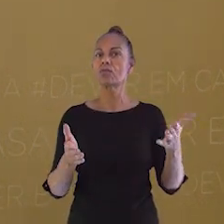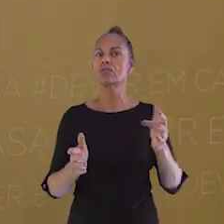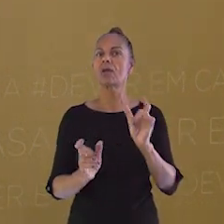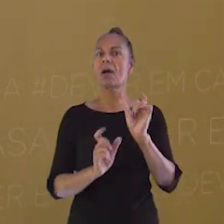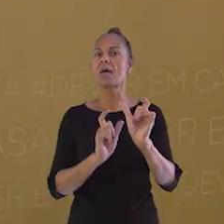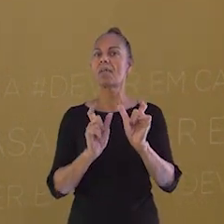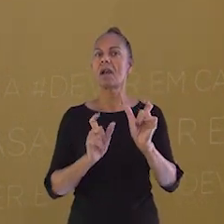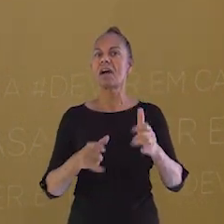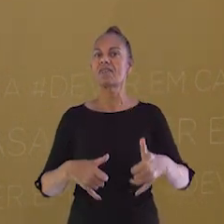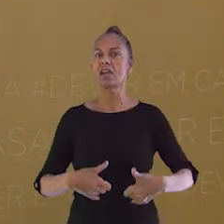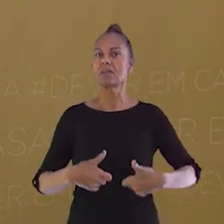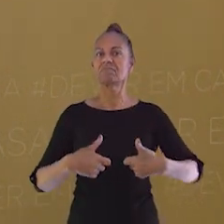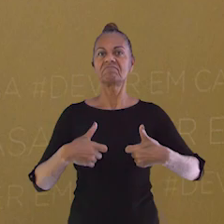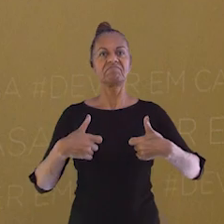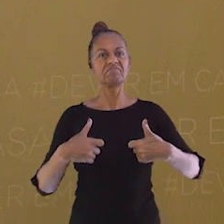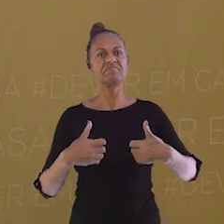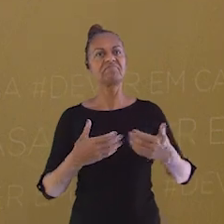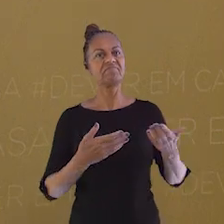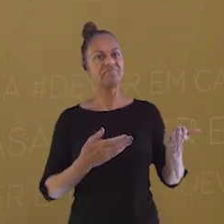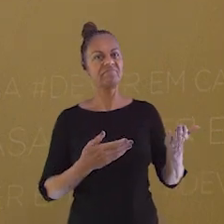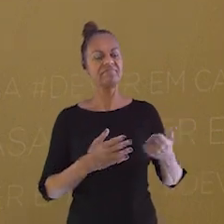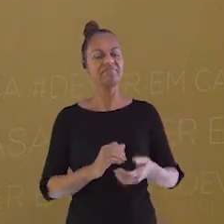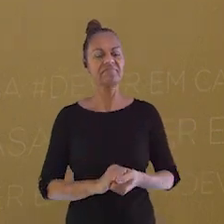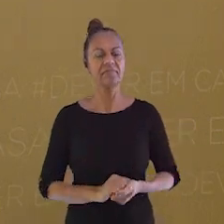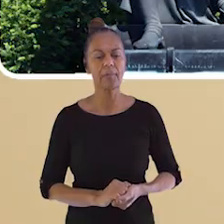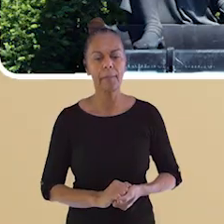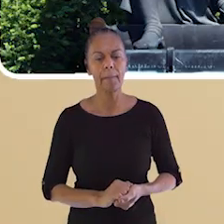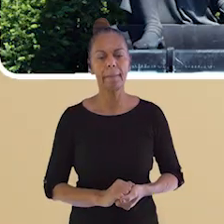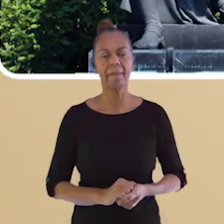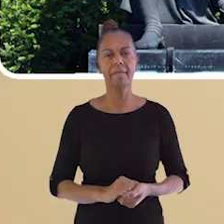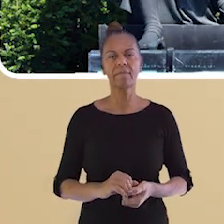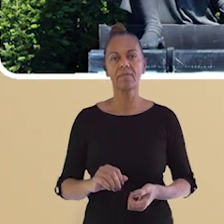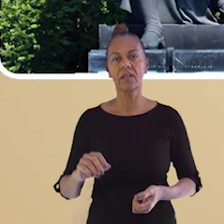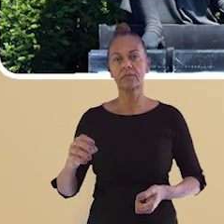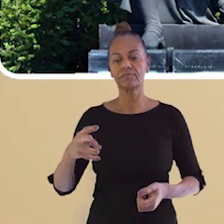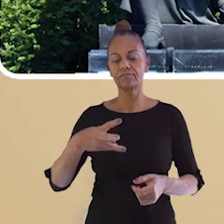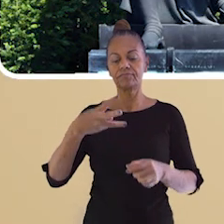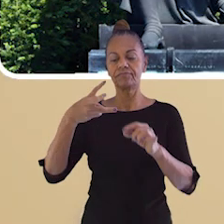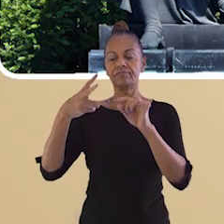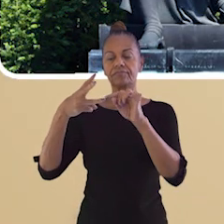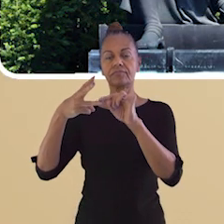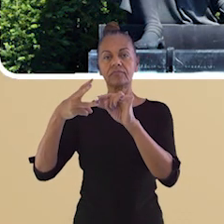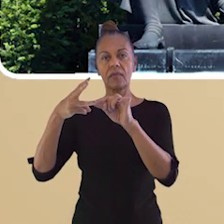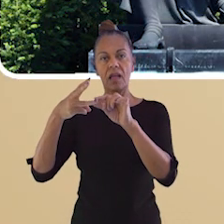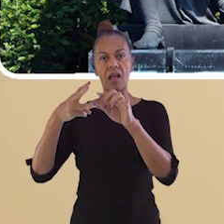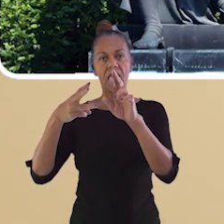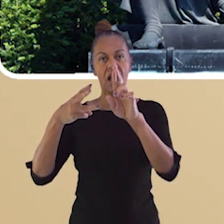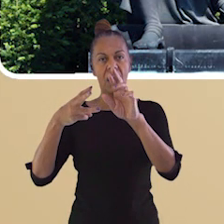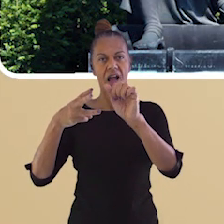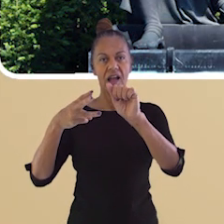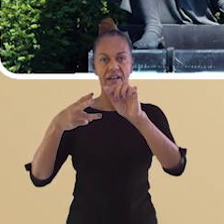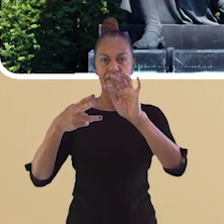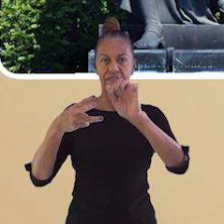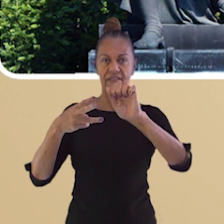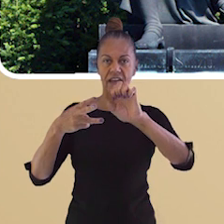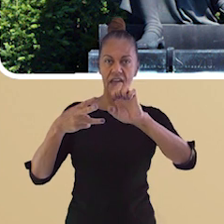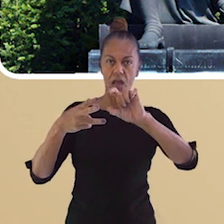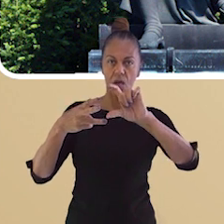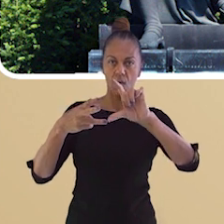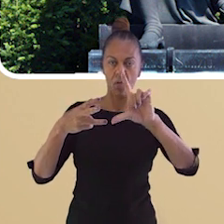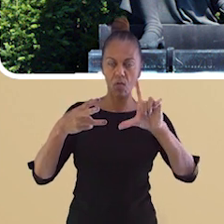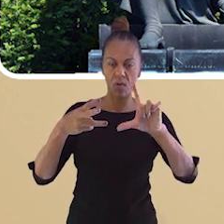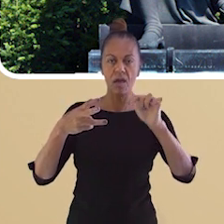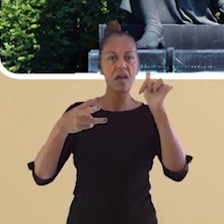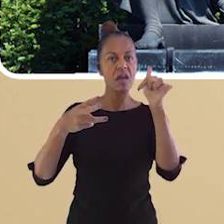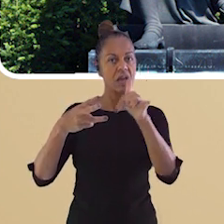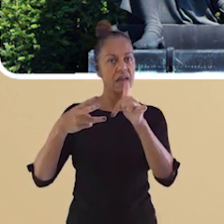elogios que têm se dado a ele até hoje. Rafael Sanzio talvez seja um dos nomes menos conhecidos